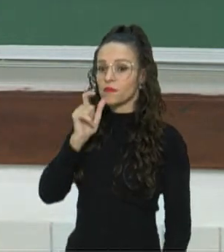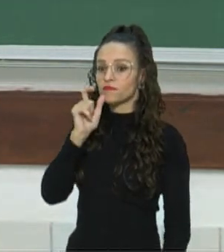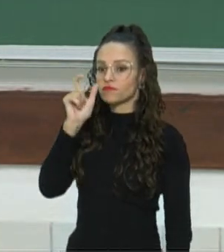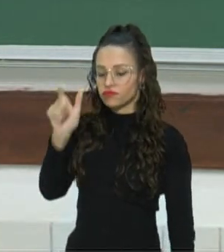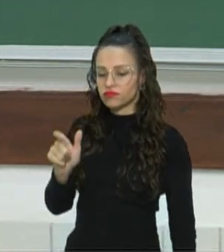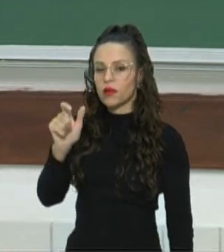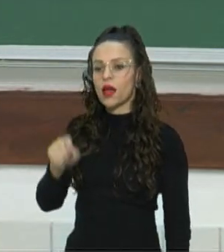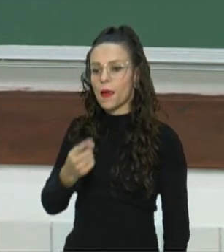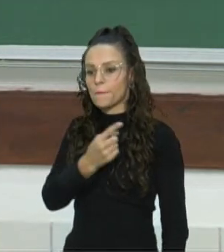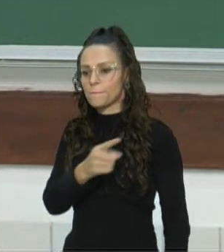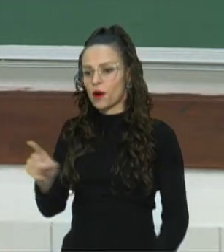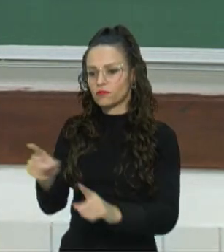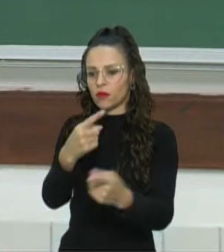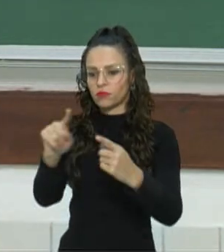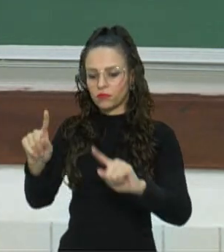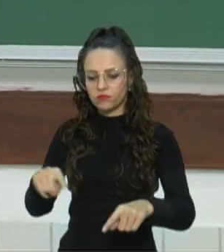golpe